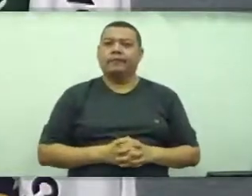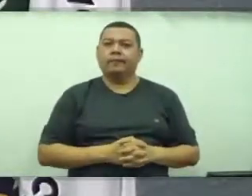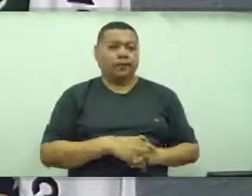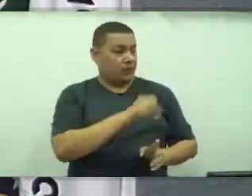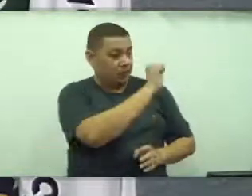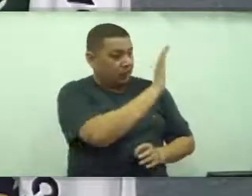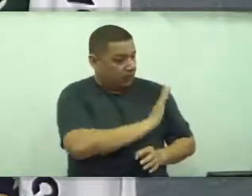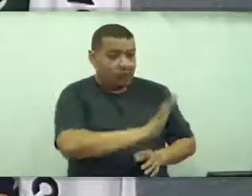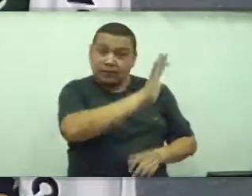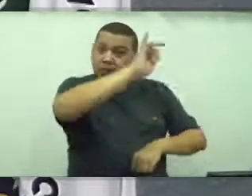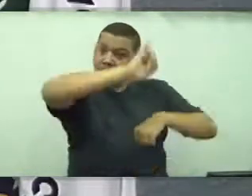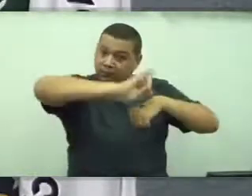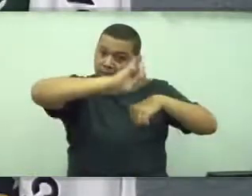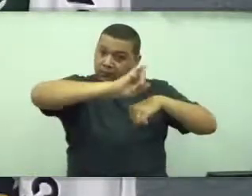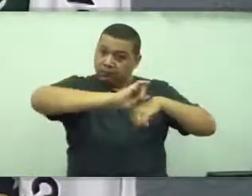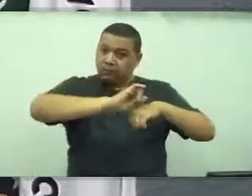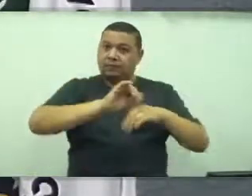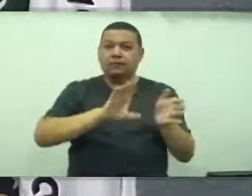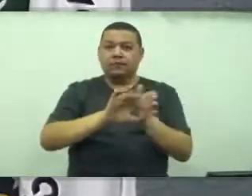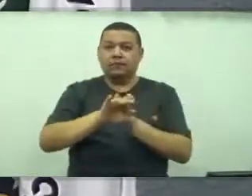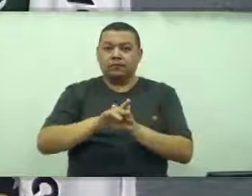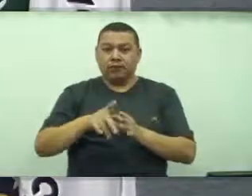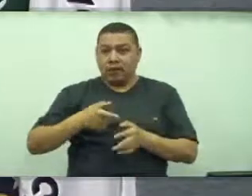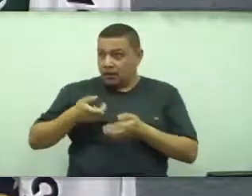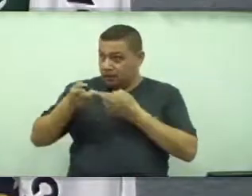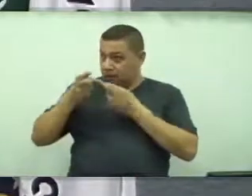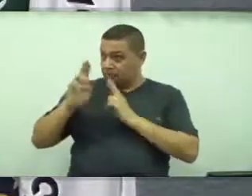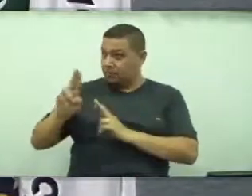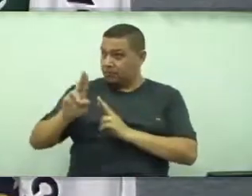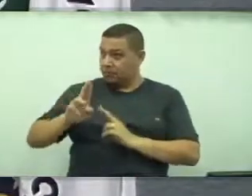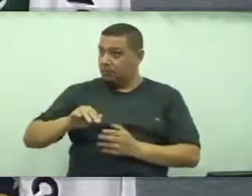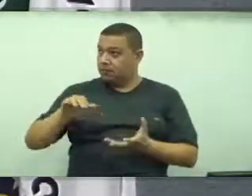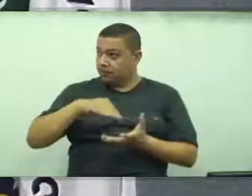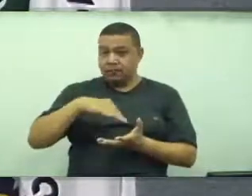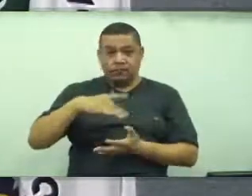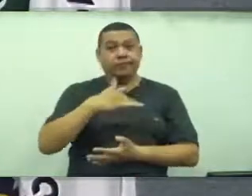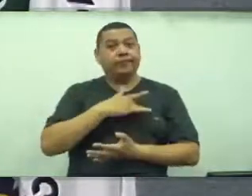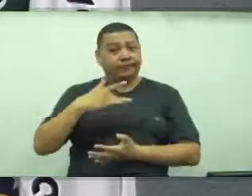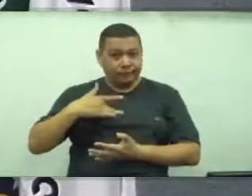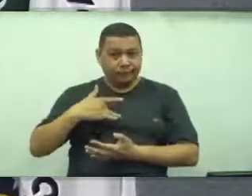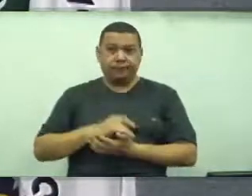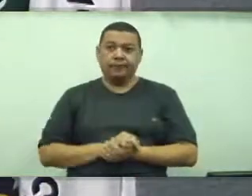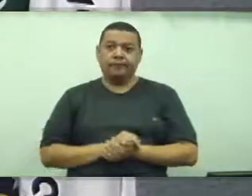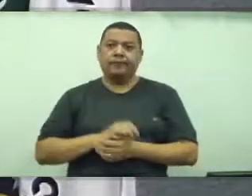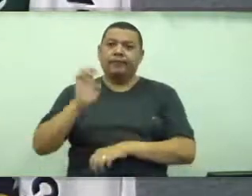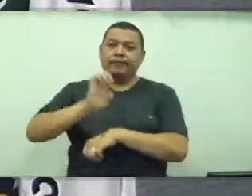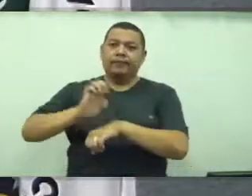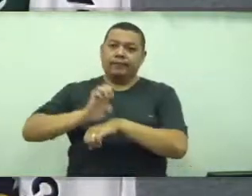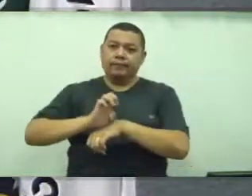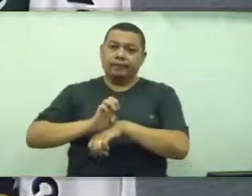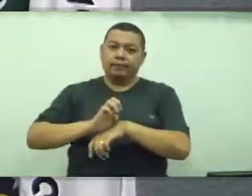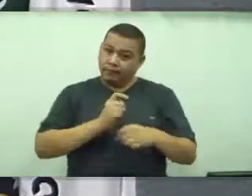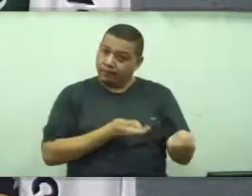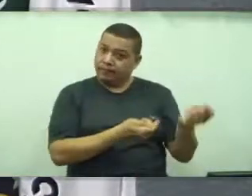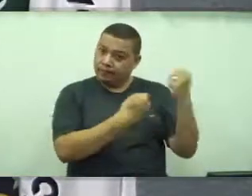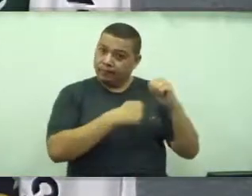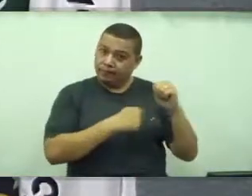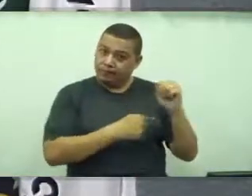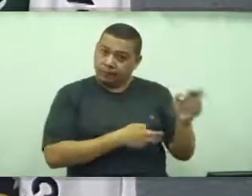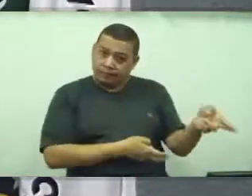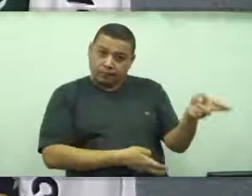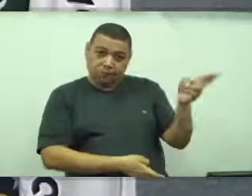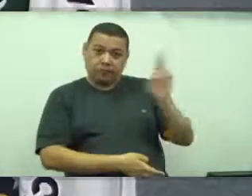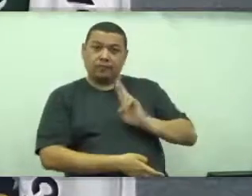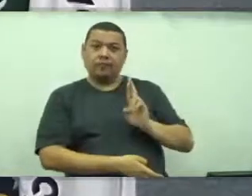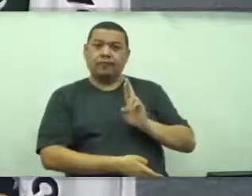tá? Espero que realmente vocês encaminhem e a Secretaria de Saúde do Estado dá essa resposta para nós. E bom